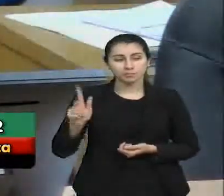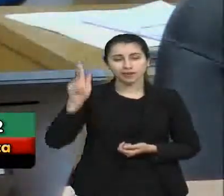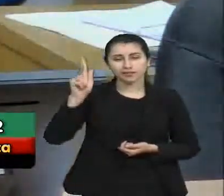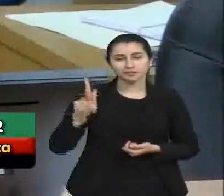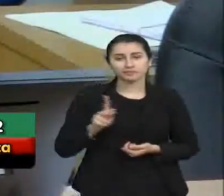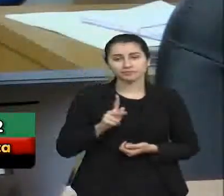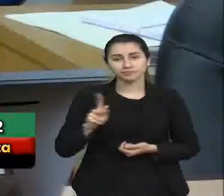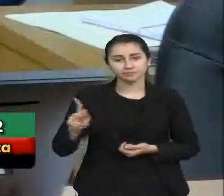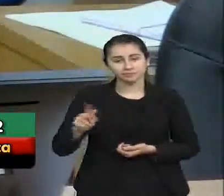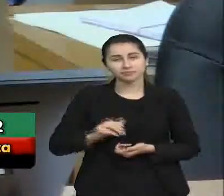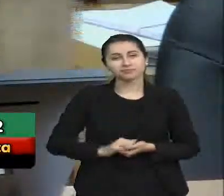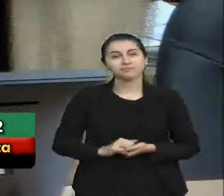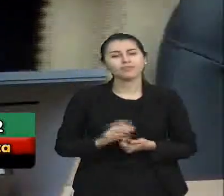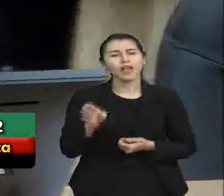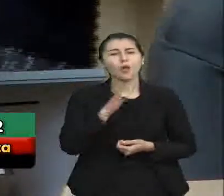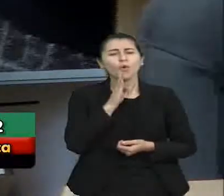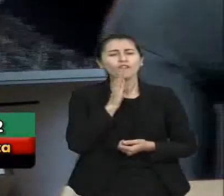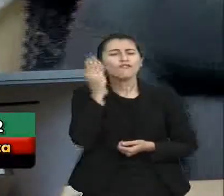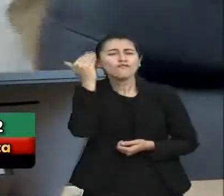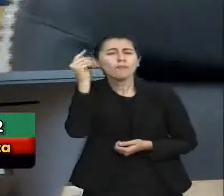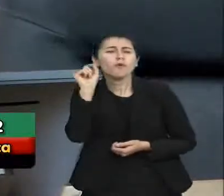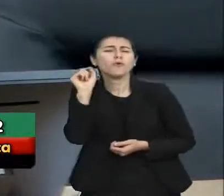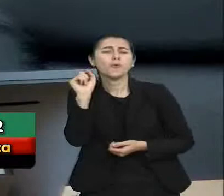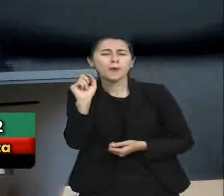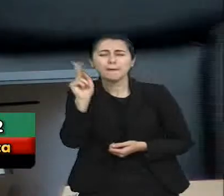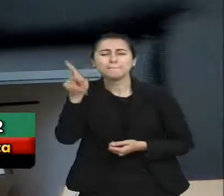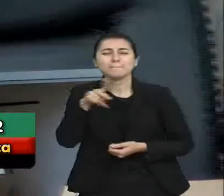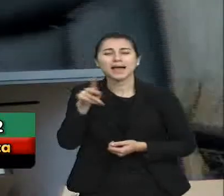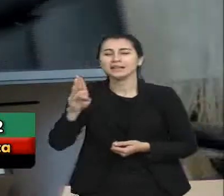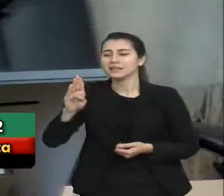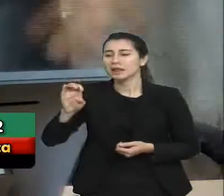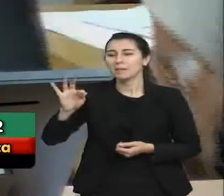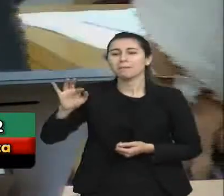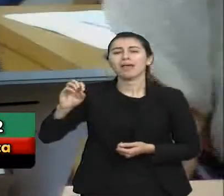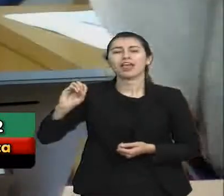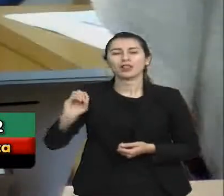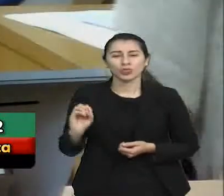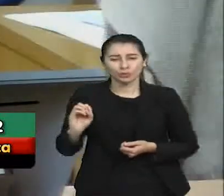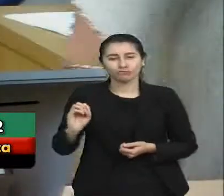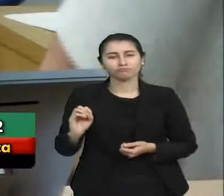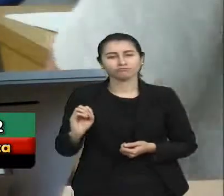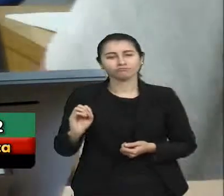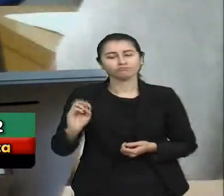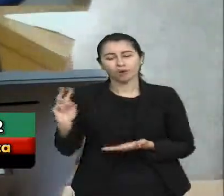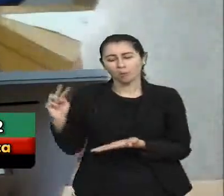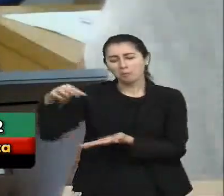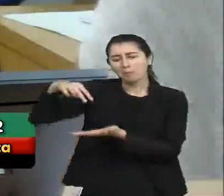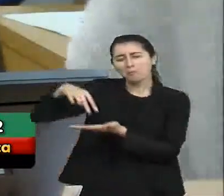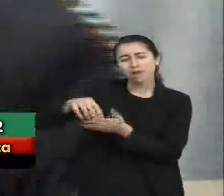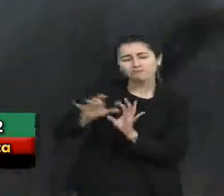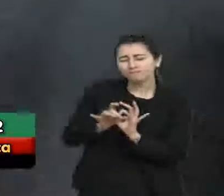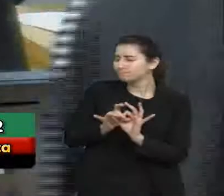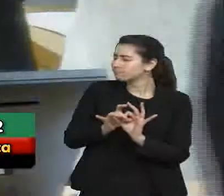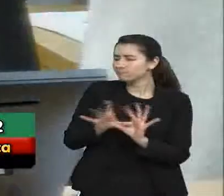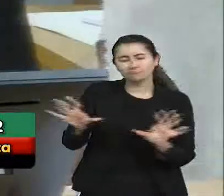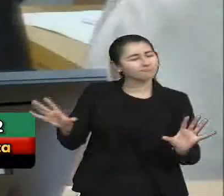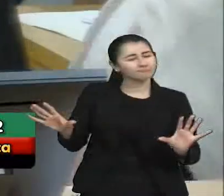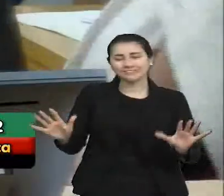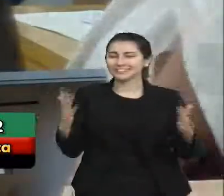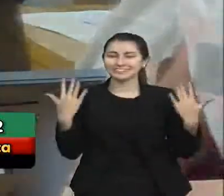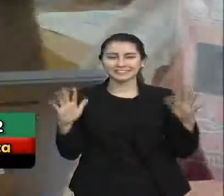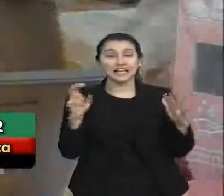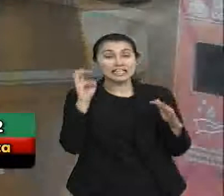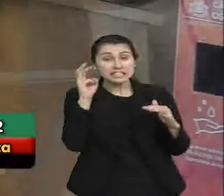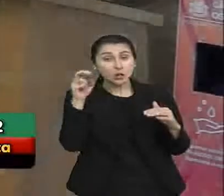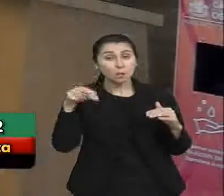como Padre Beto, da Igreja Católica, colocando a tribuna à sua inteira disposição por